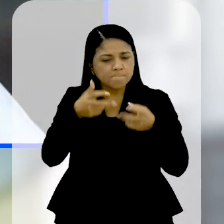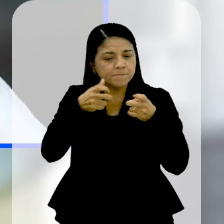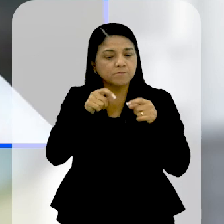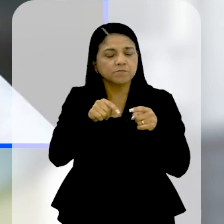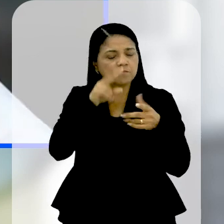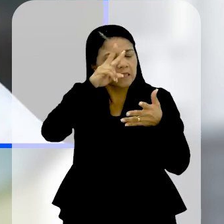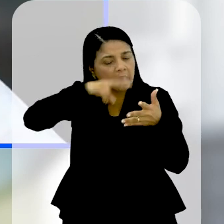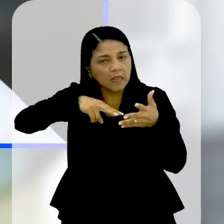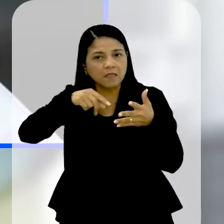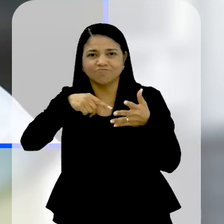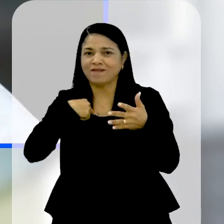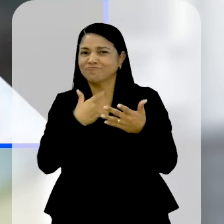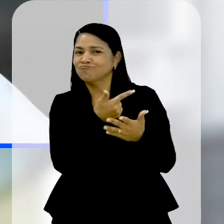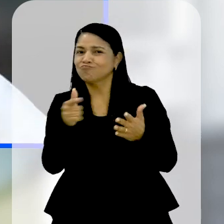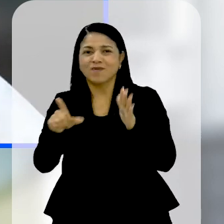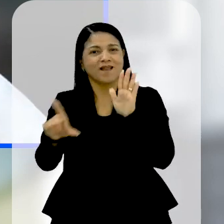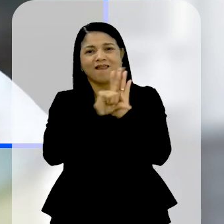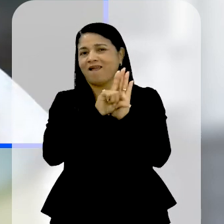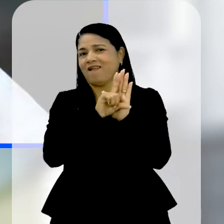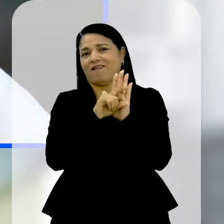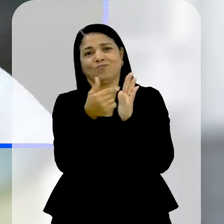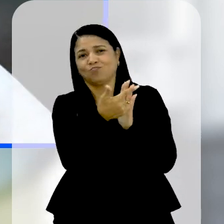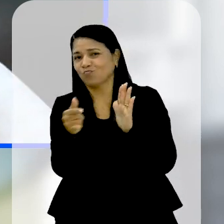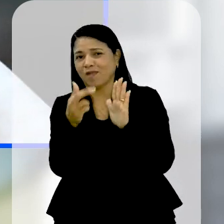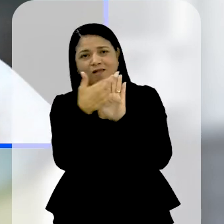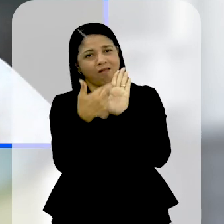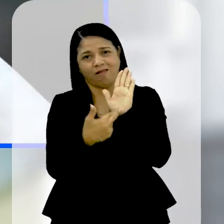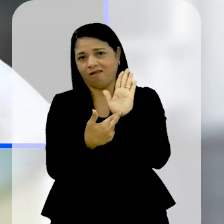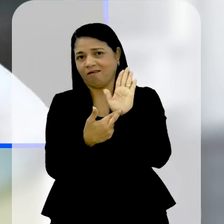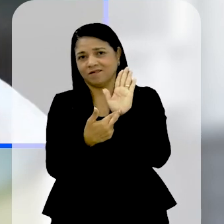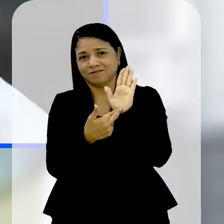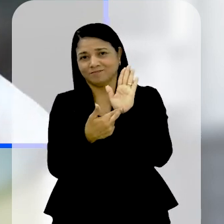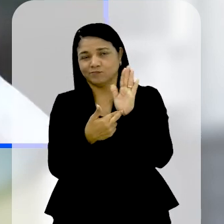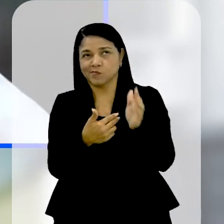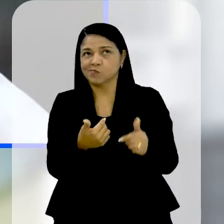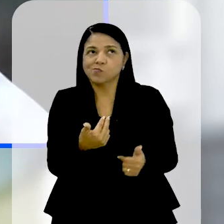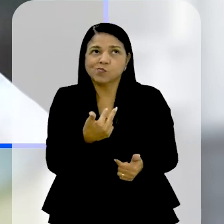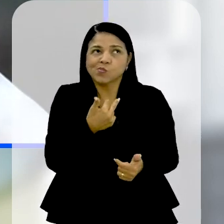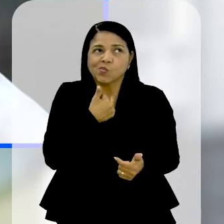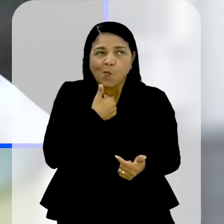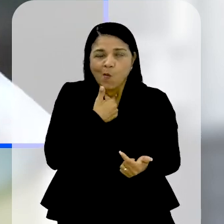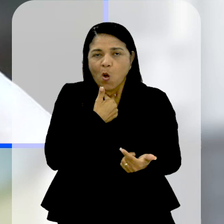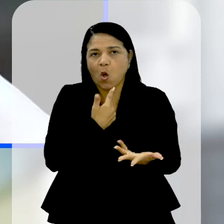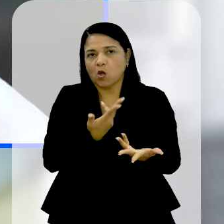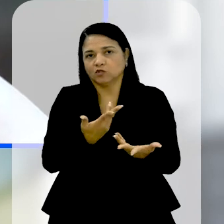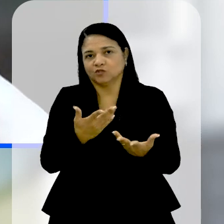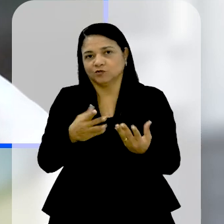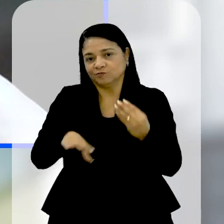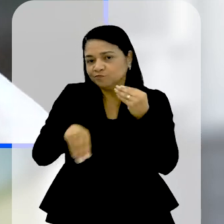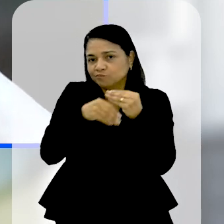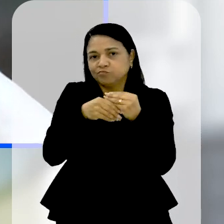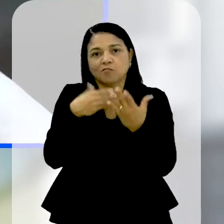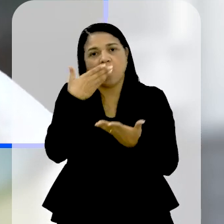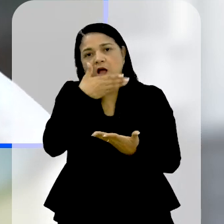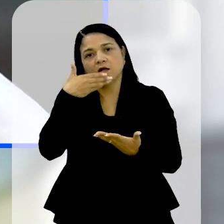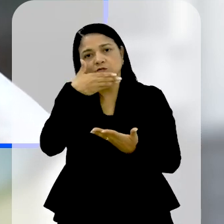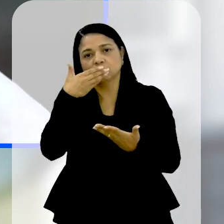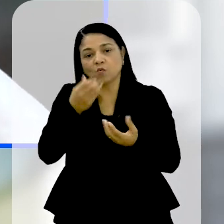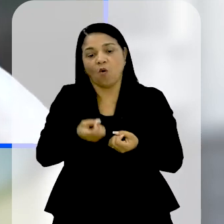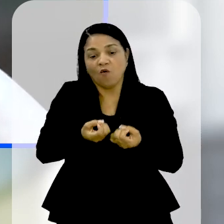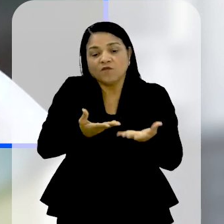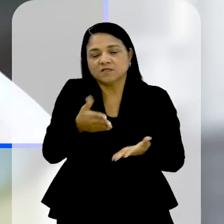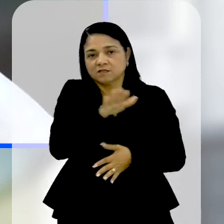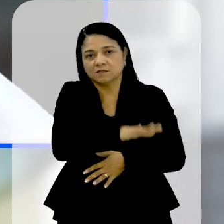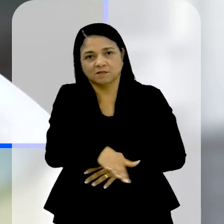temos nenhuma lei, nenhuma regra que diga que não pode ter açúcar num